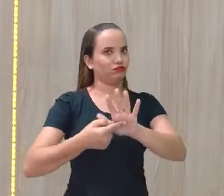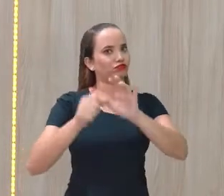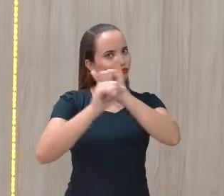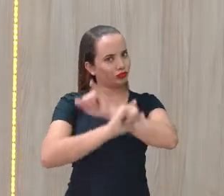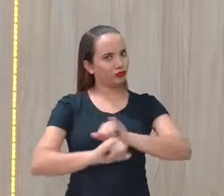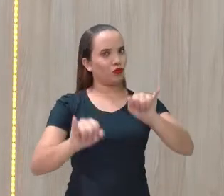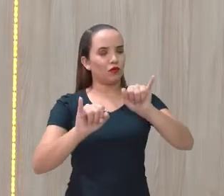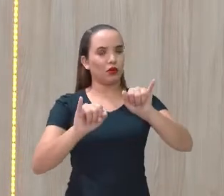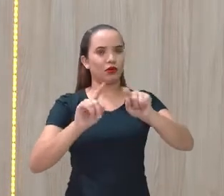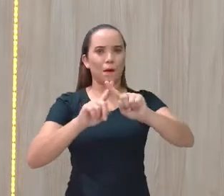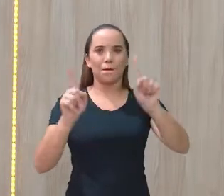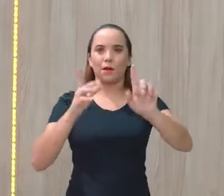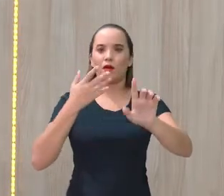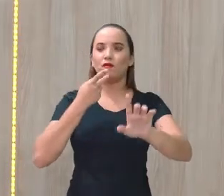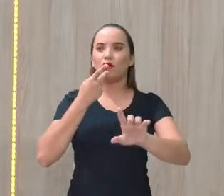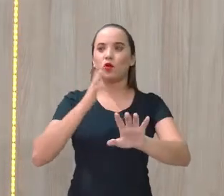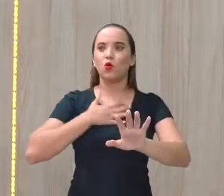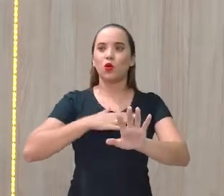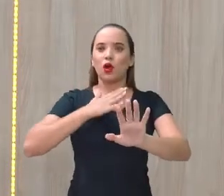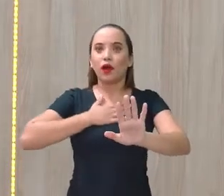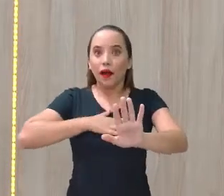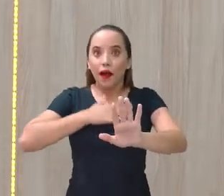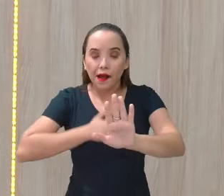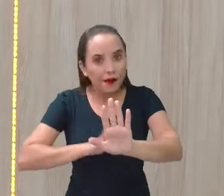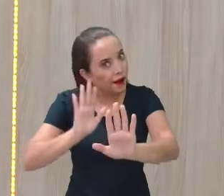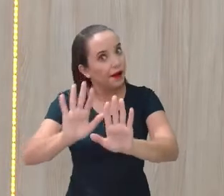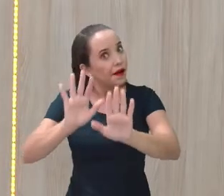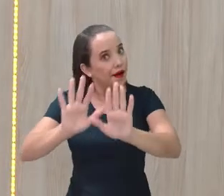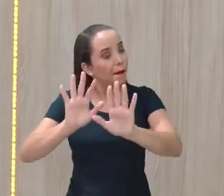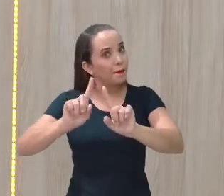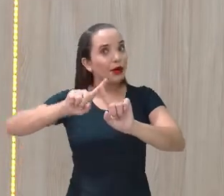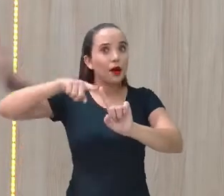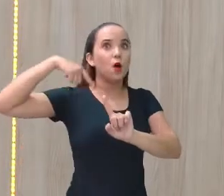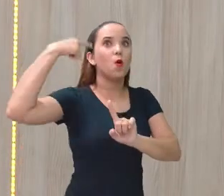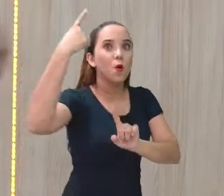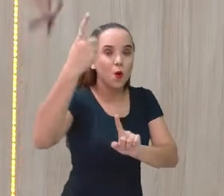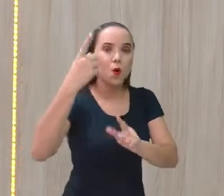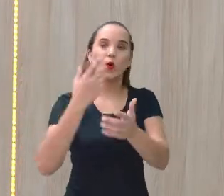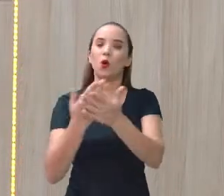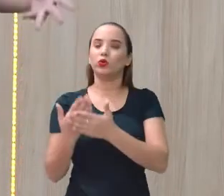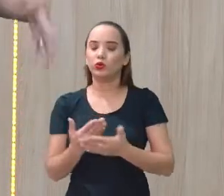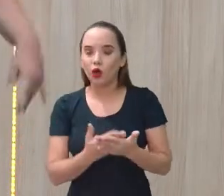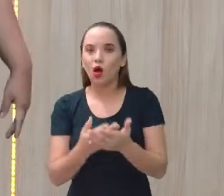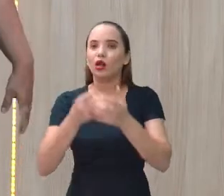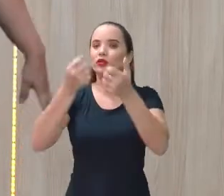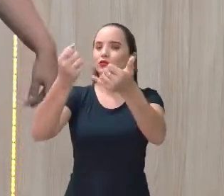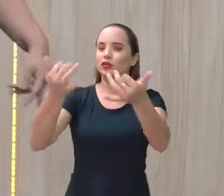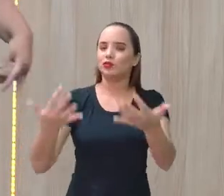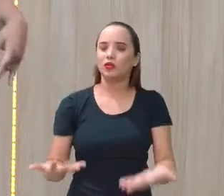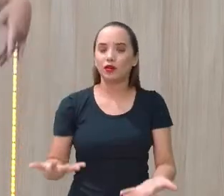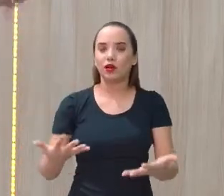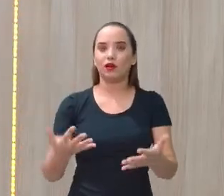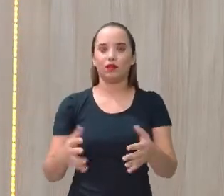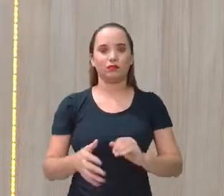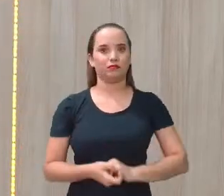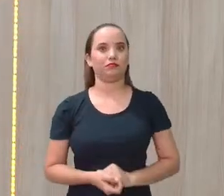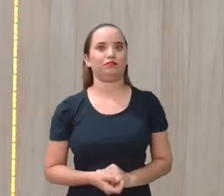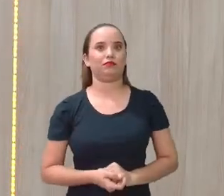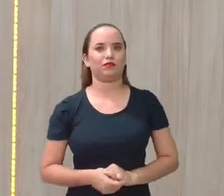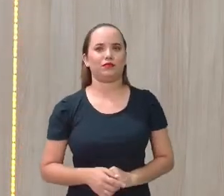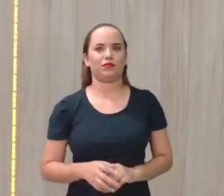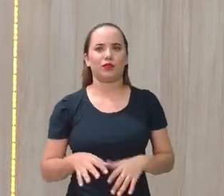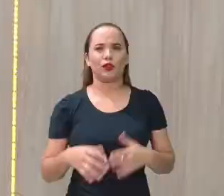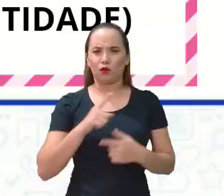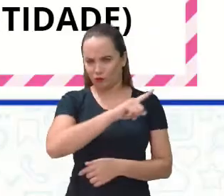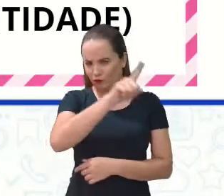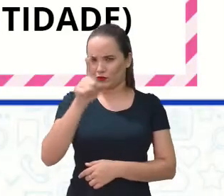gente disse, olha, calma, jovem, a gente vai tratar disso na aula que vem, na próxima aula. E vocês